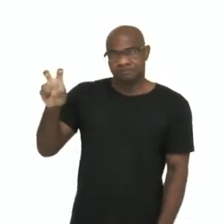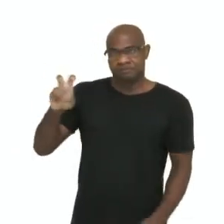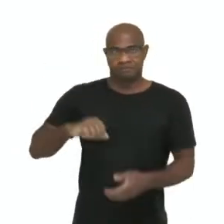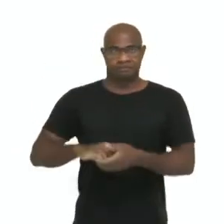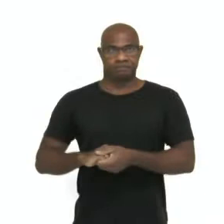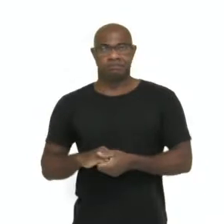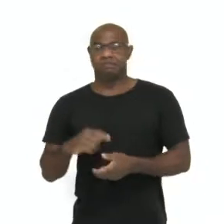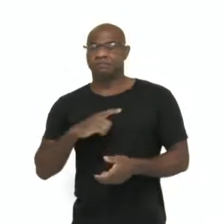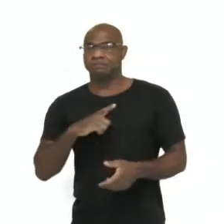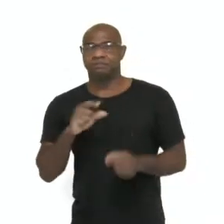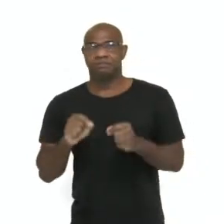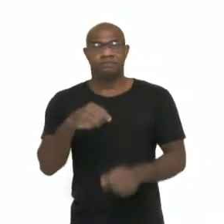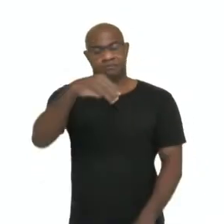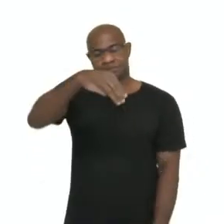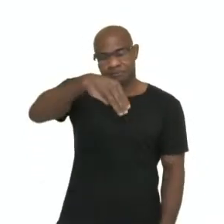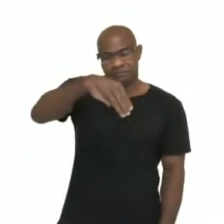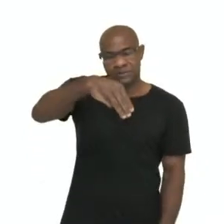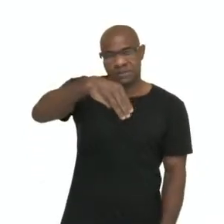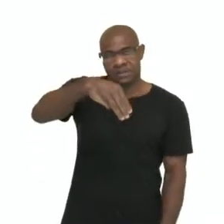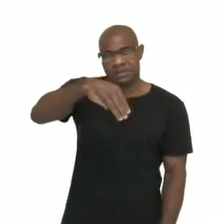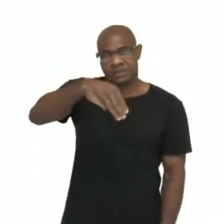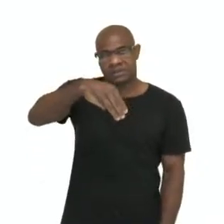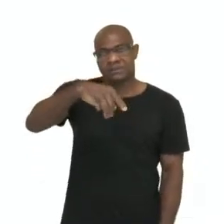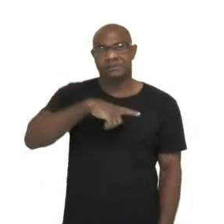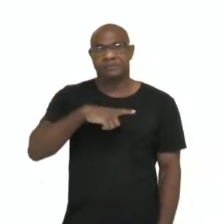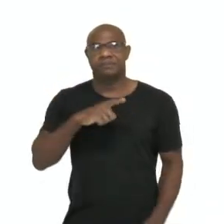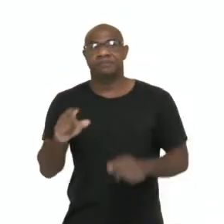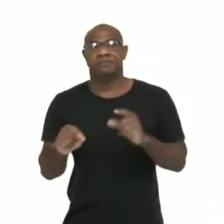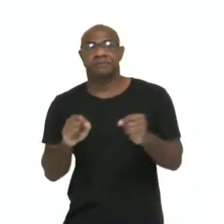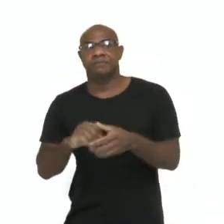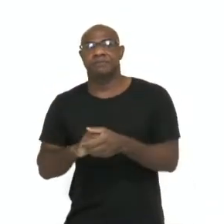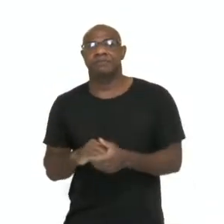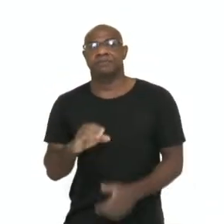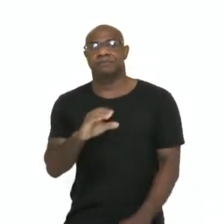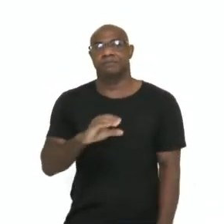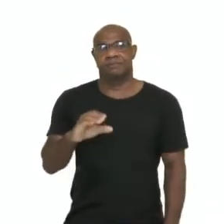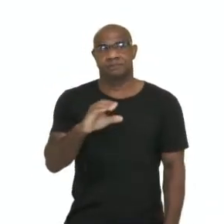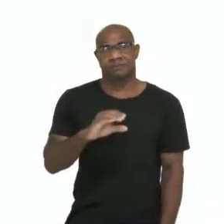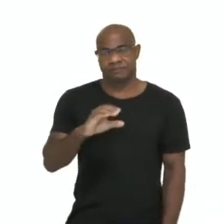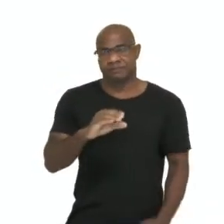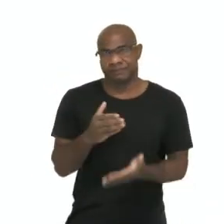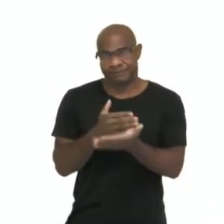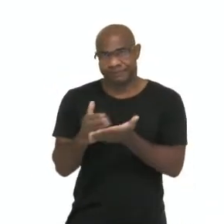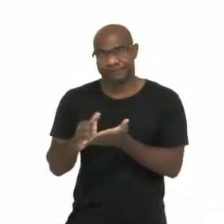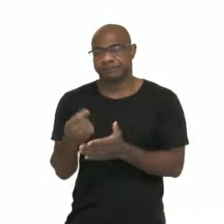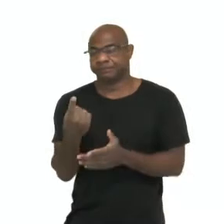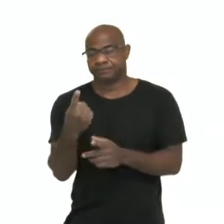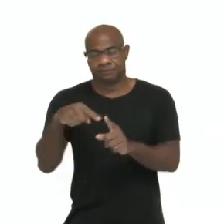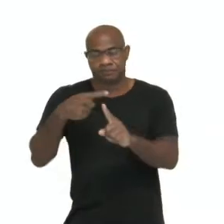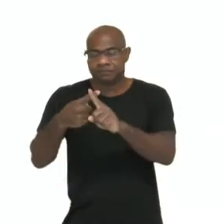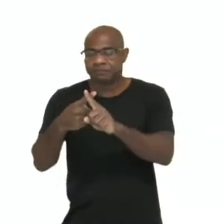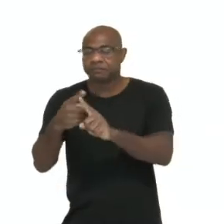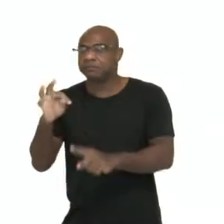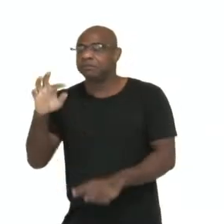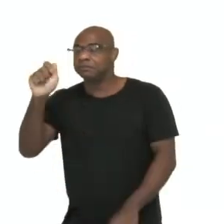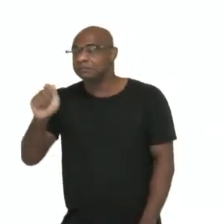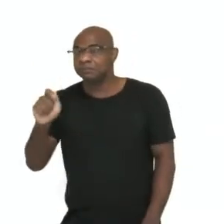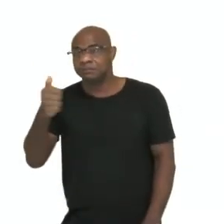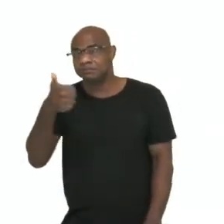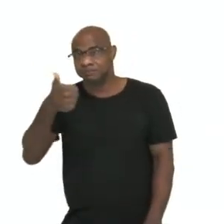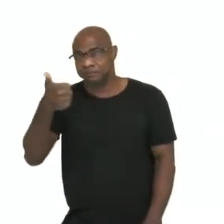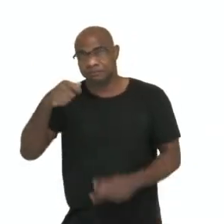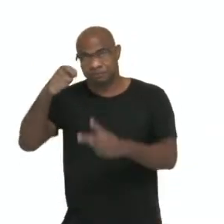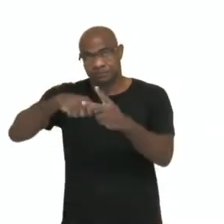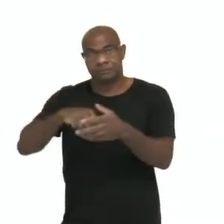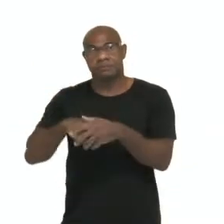na fórmula do montante. Então, a fórmula do montante, o que é? O capital inicial, 1 mais a taxa, para o primeiro mês. Para o segundo, você